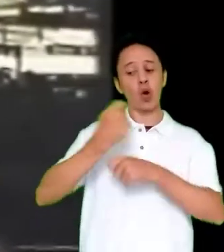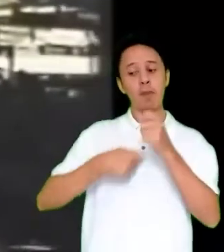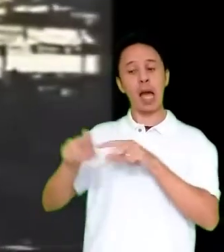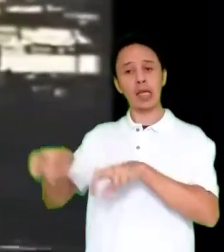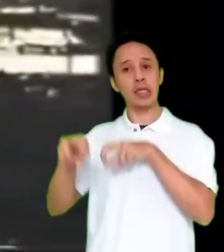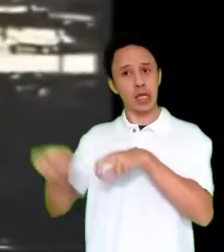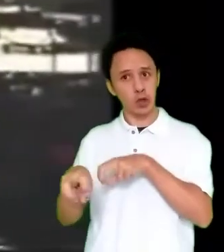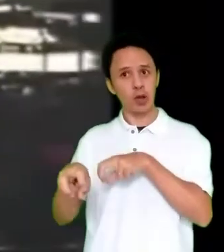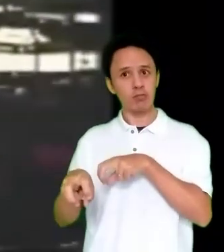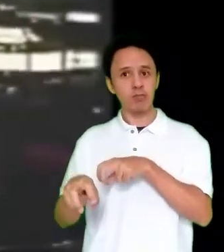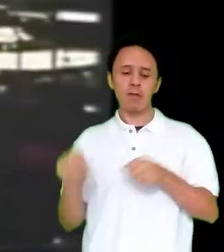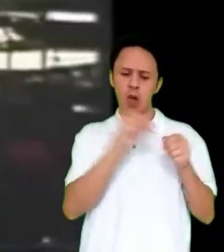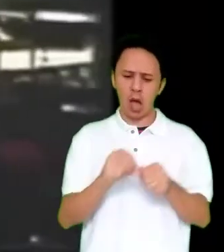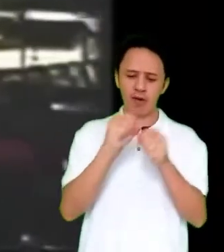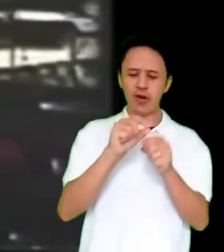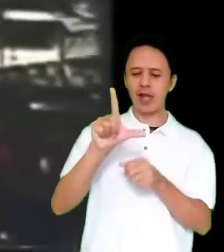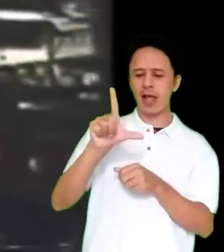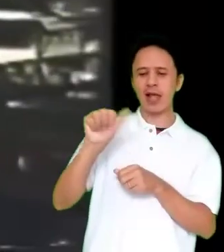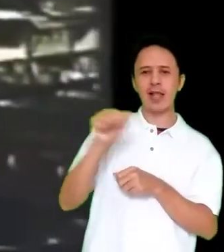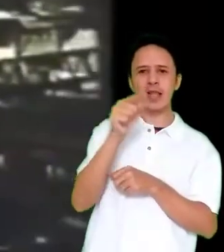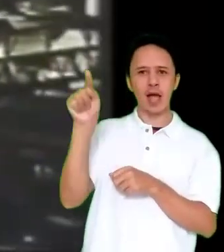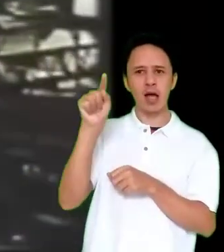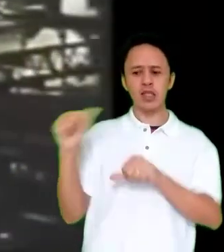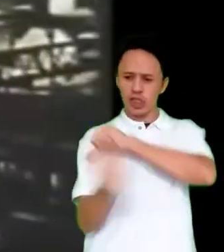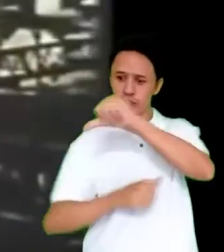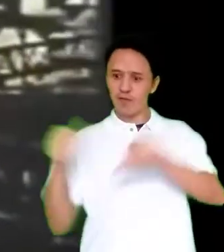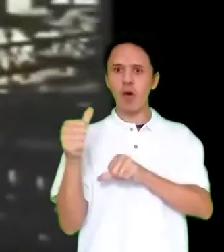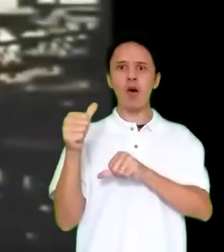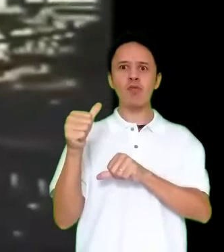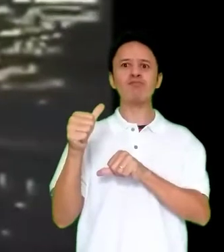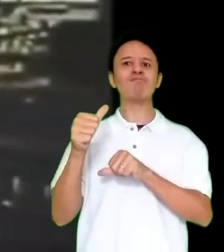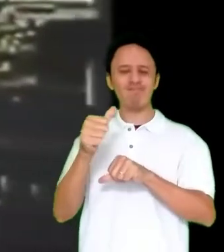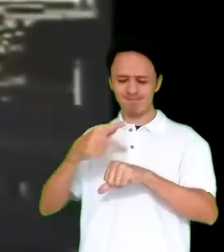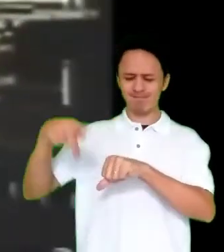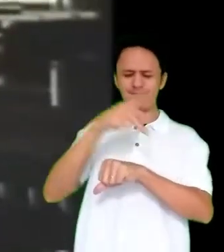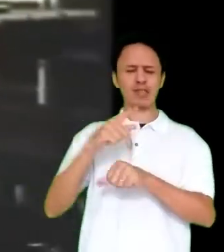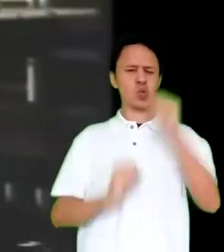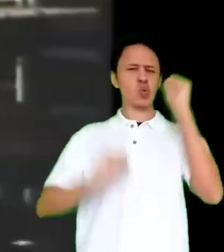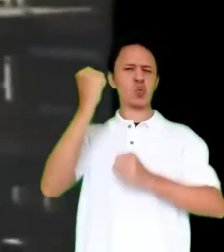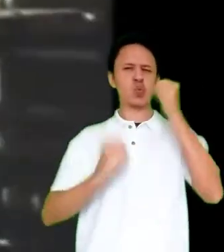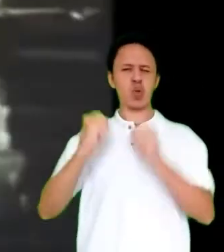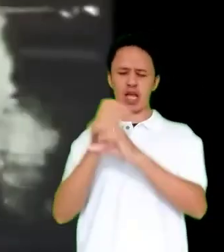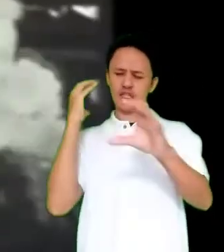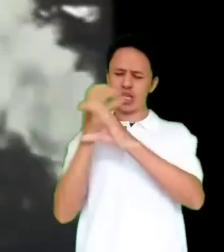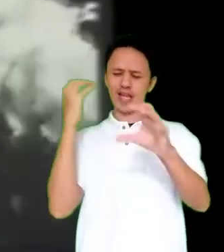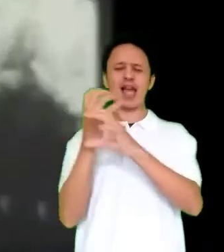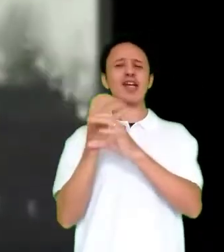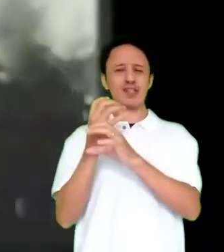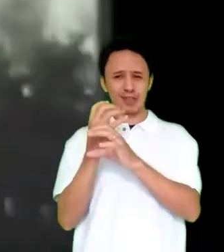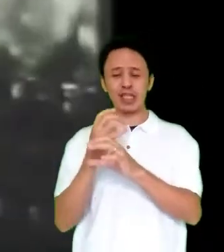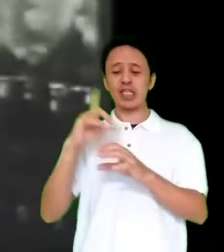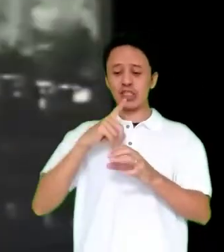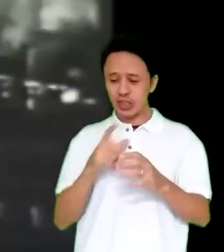Uma nação de economia agrícola, com uma grande manufatura de lã, transformou-se em uma nação industrial, de engenheiros, de minas de carvão,